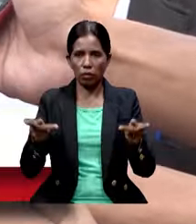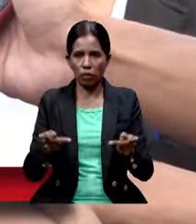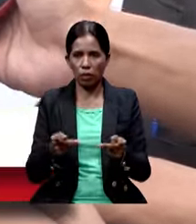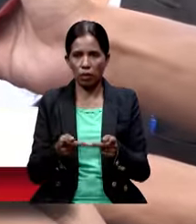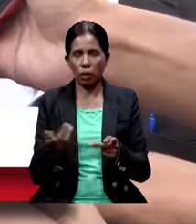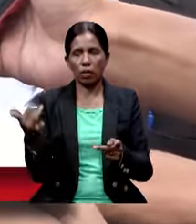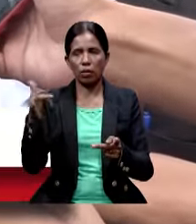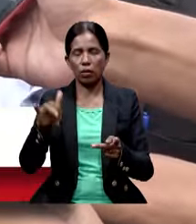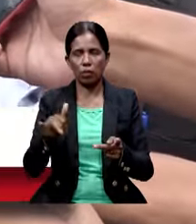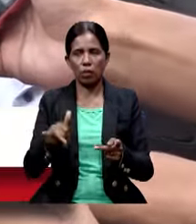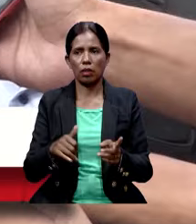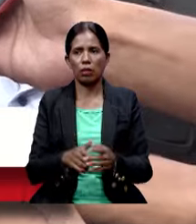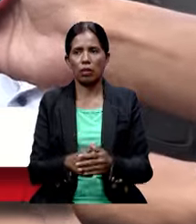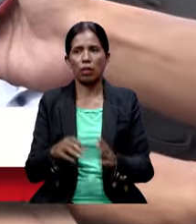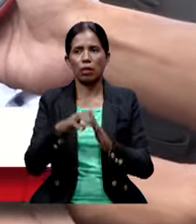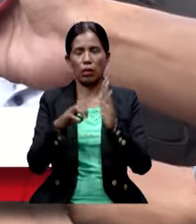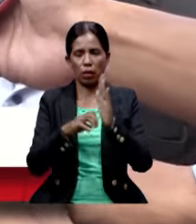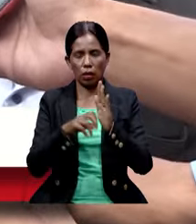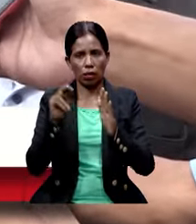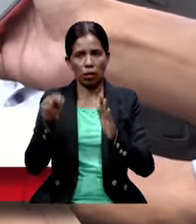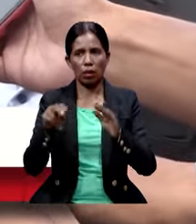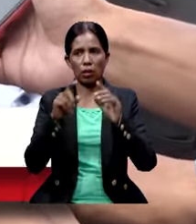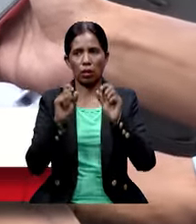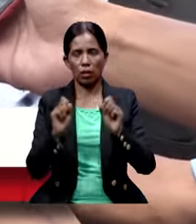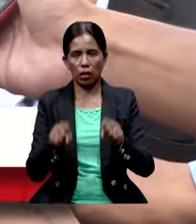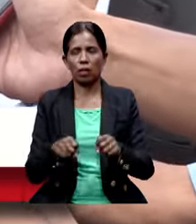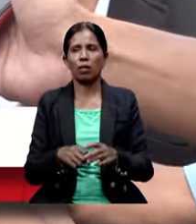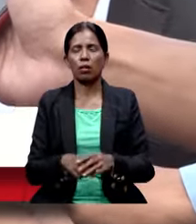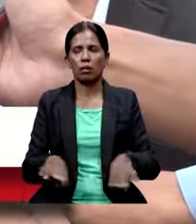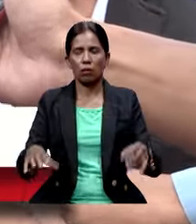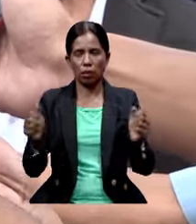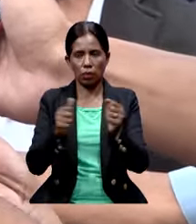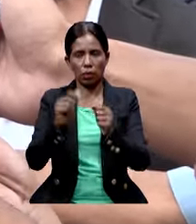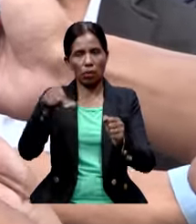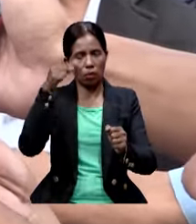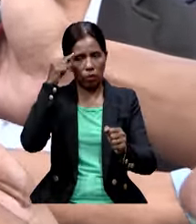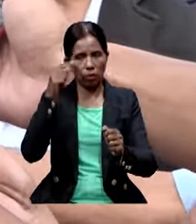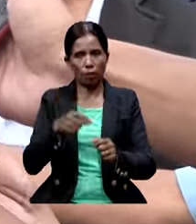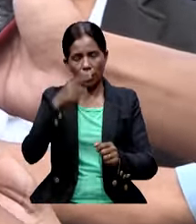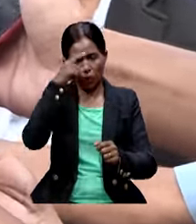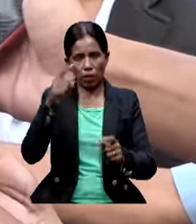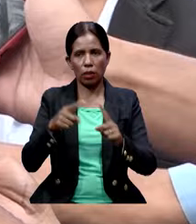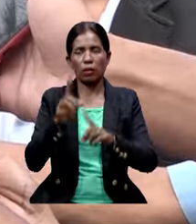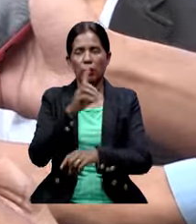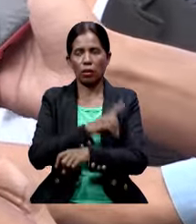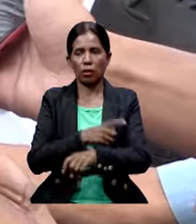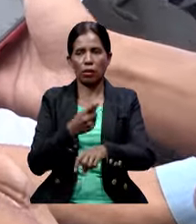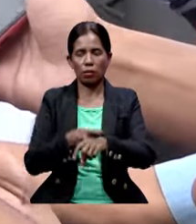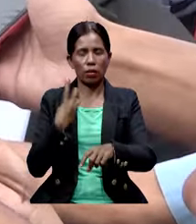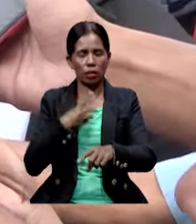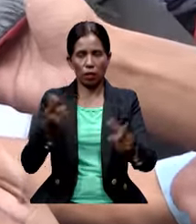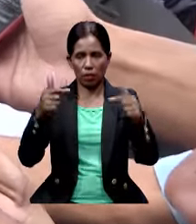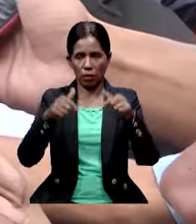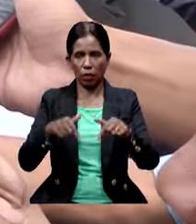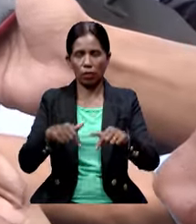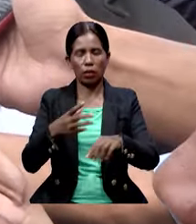ou se disserem bem, que o Estado União tem que cooperar com o governo. Também não corre tempo para ir também. Né? Temos